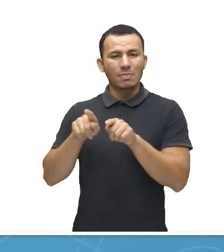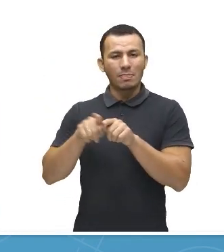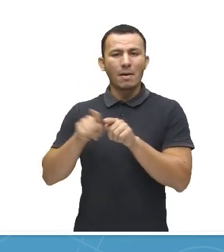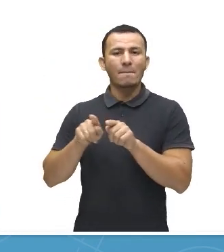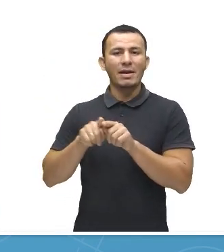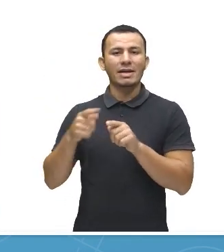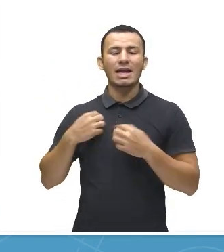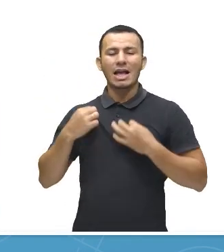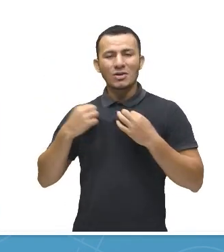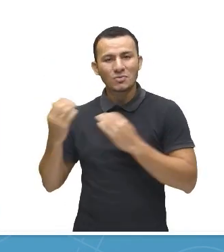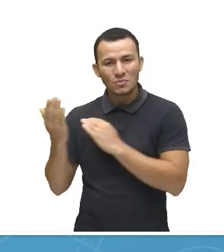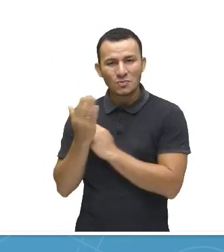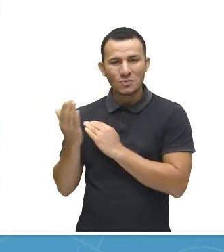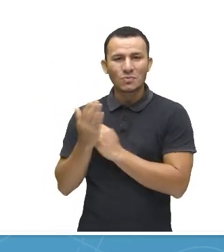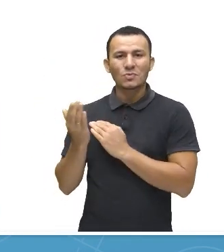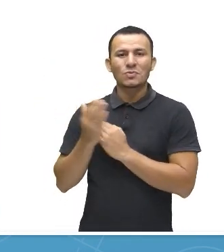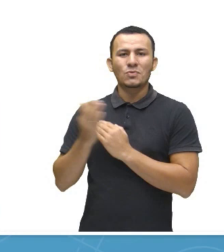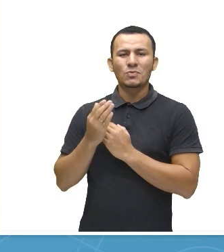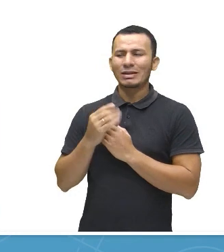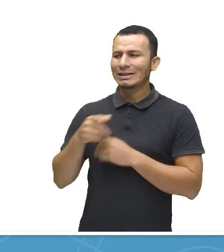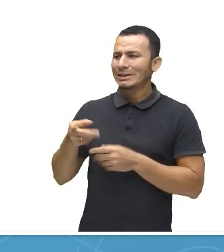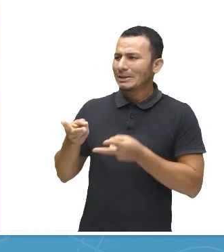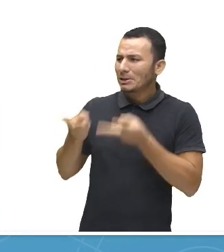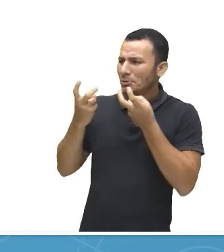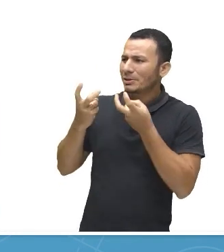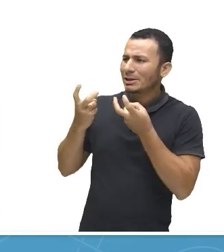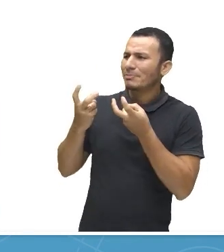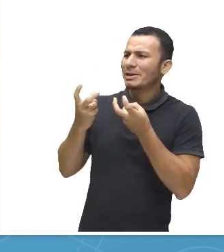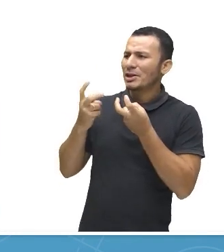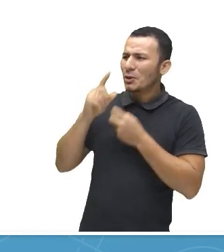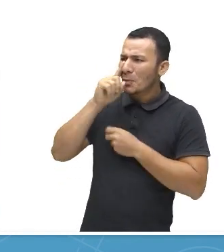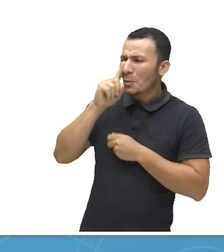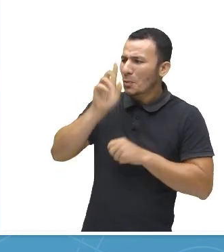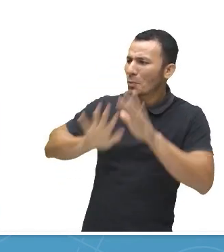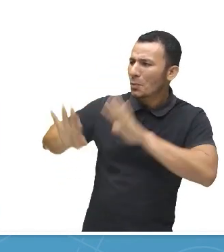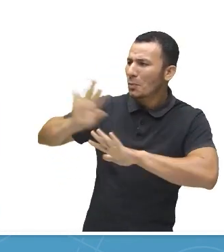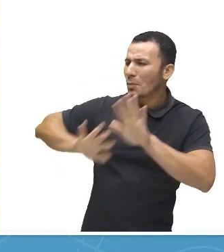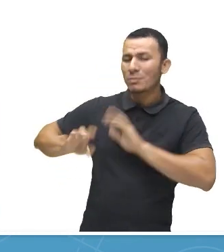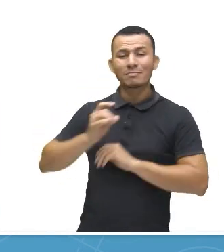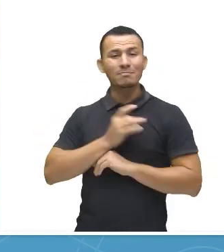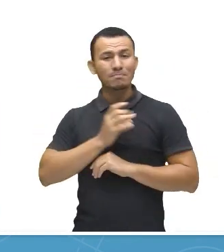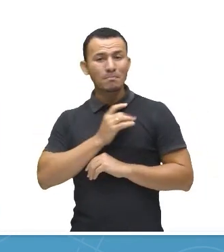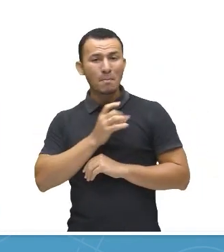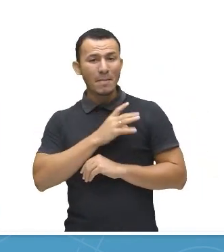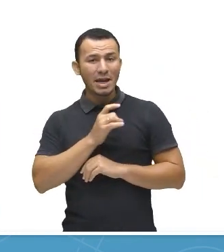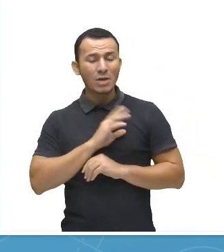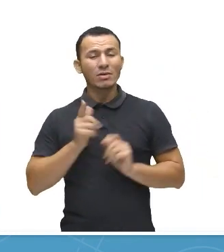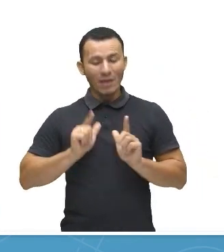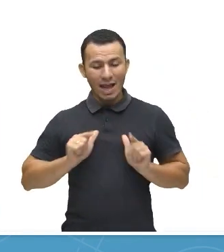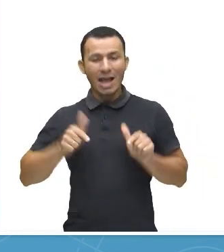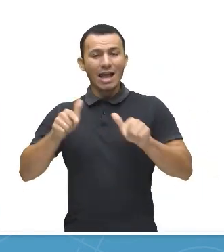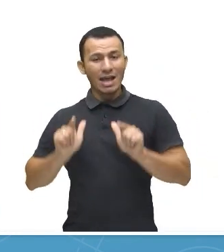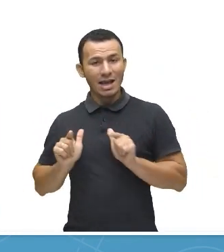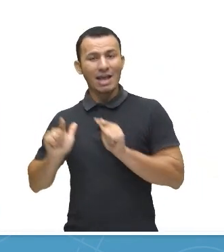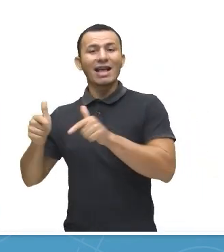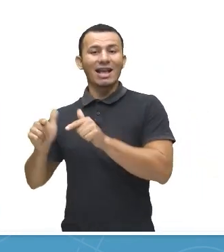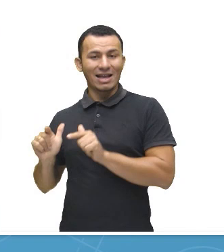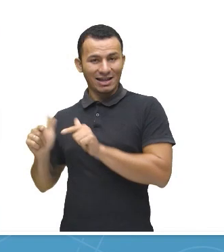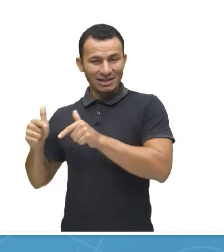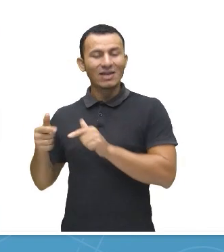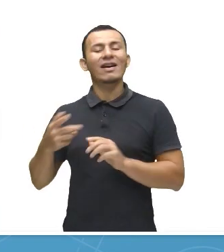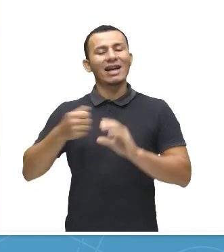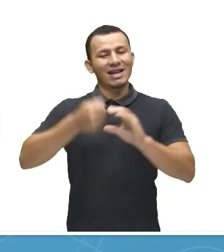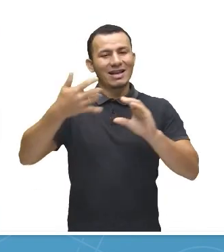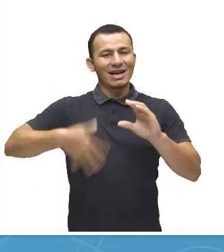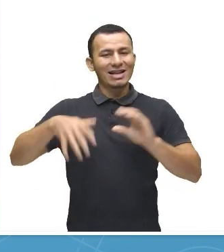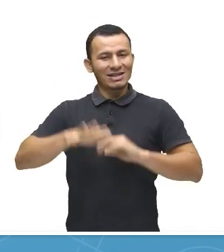nos salvar, por detectar situações de perigo, de medo. Então, a reatividade também é uma